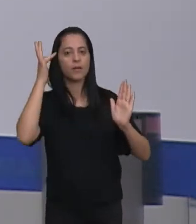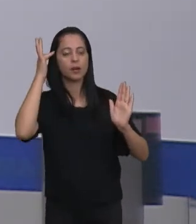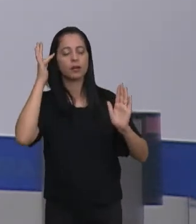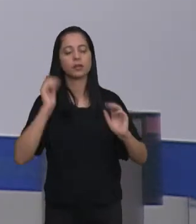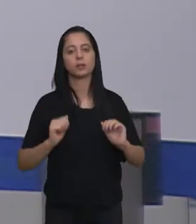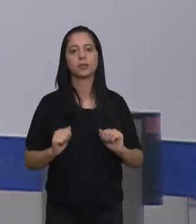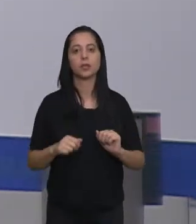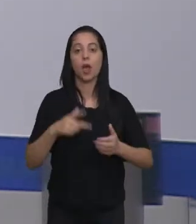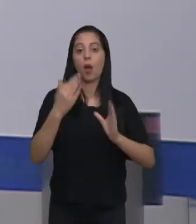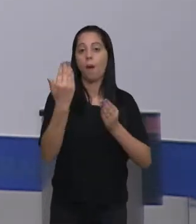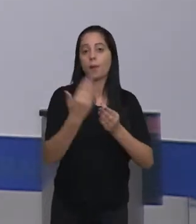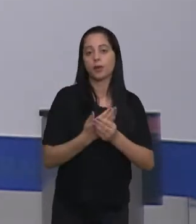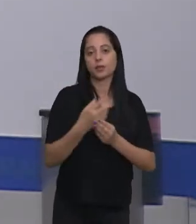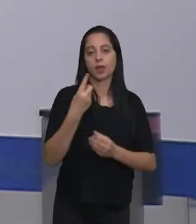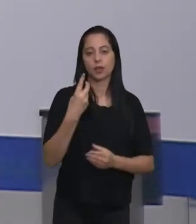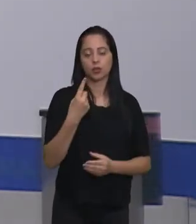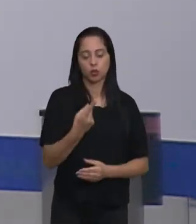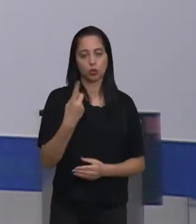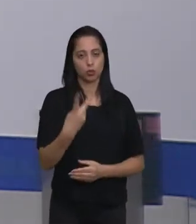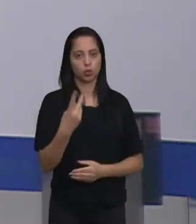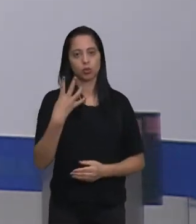Petit, ao processo número